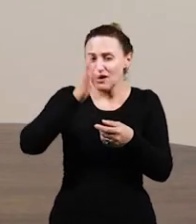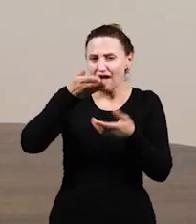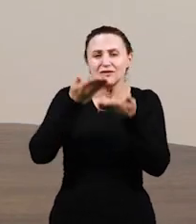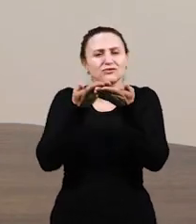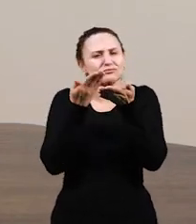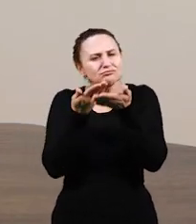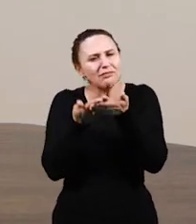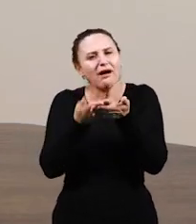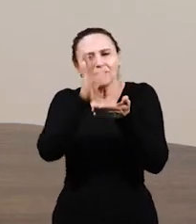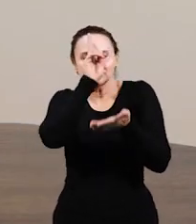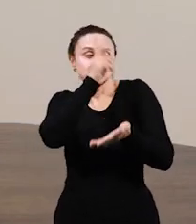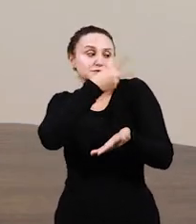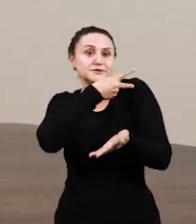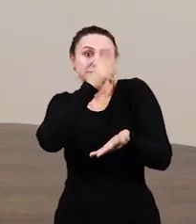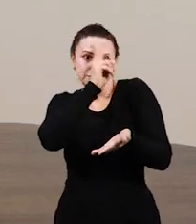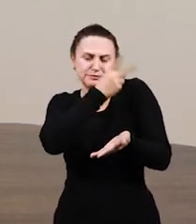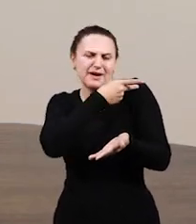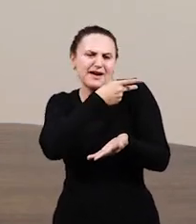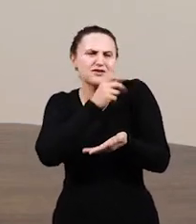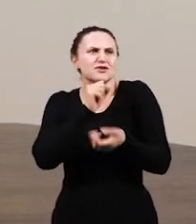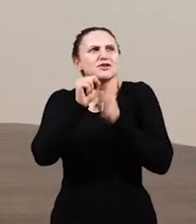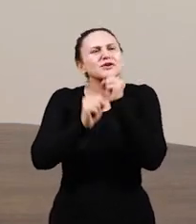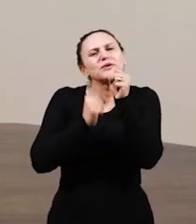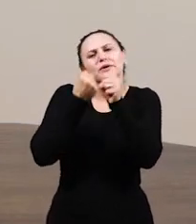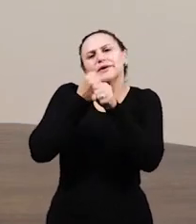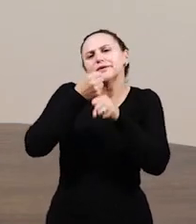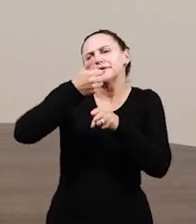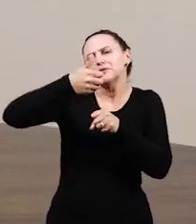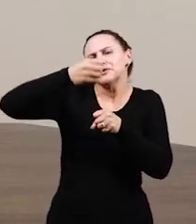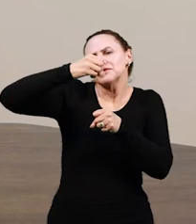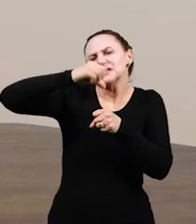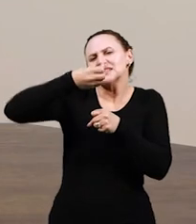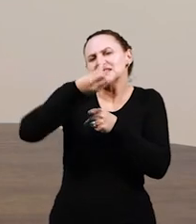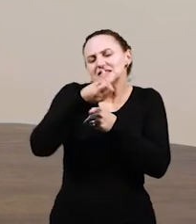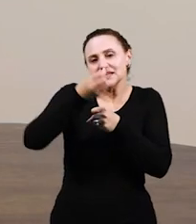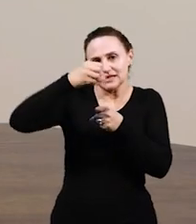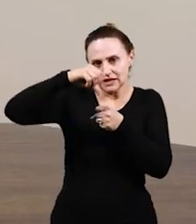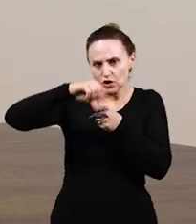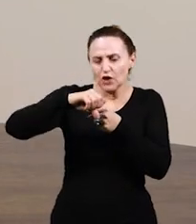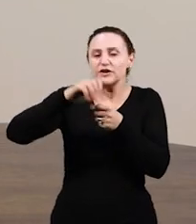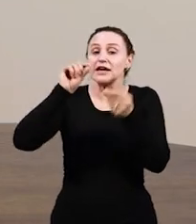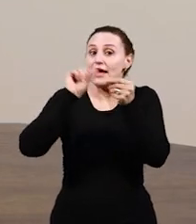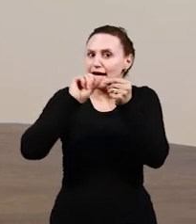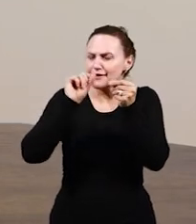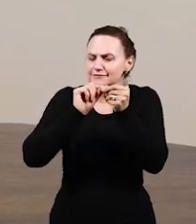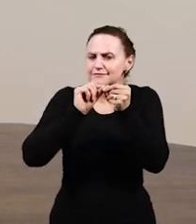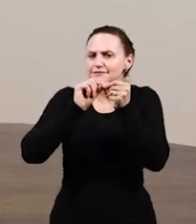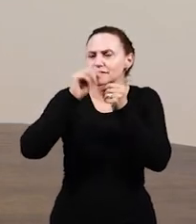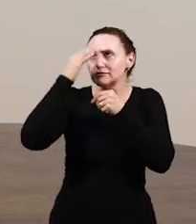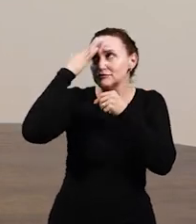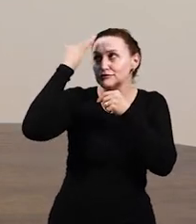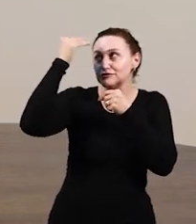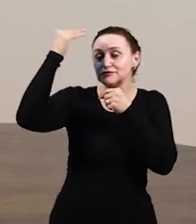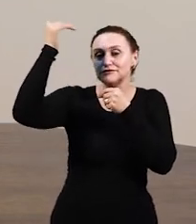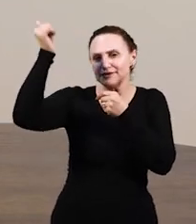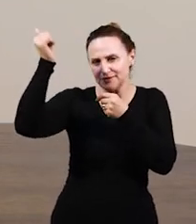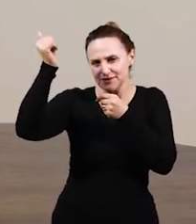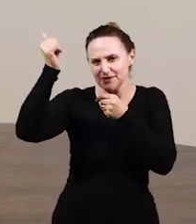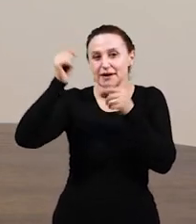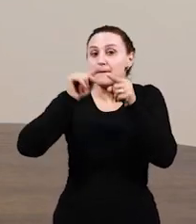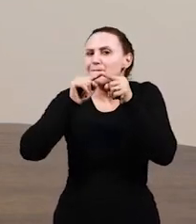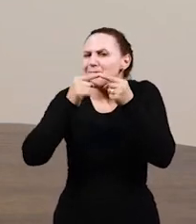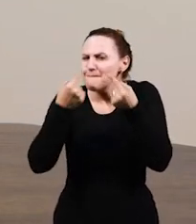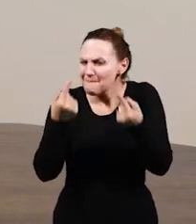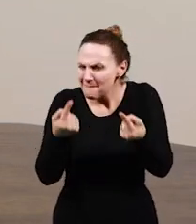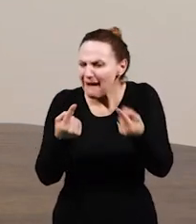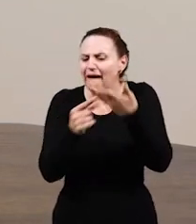que na época o sucesso é 1969 mais ou menos mas ela foi muito criticada né